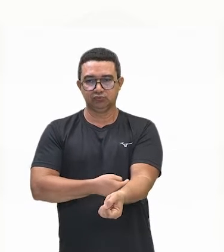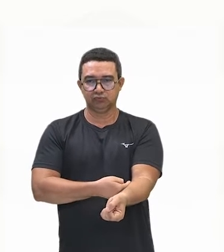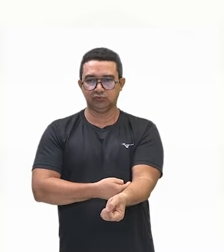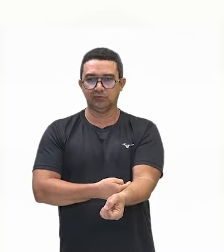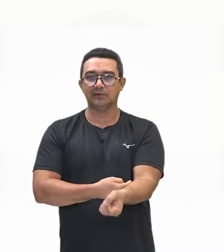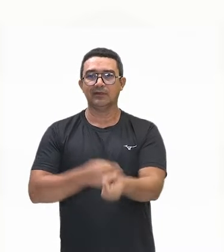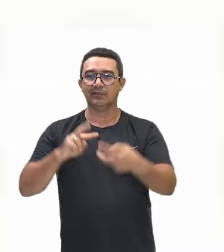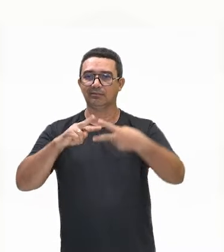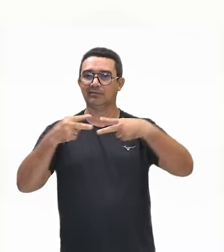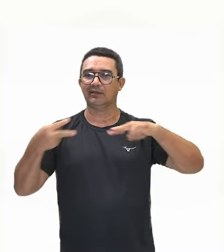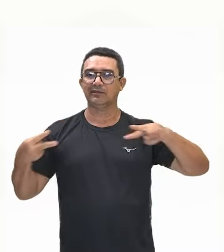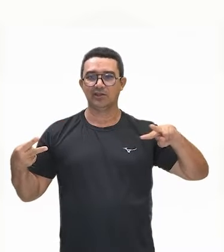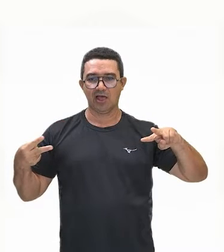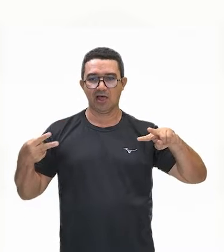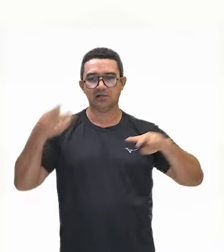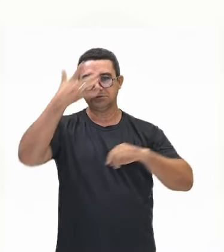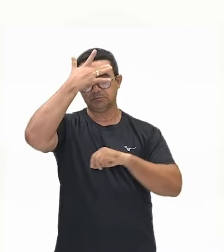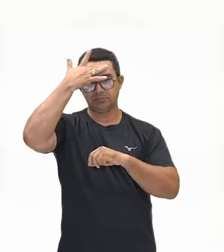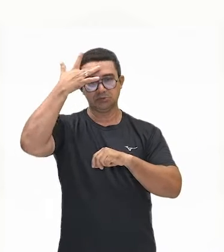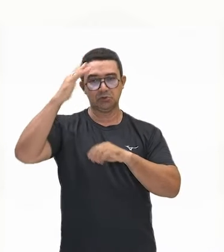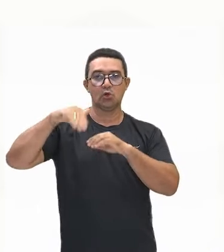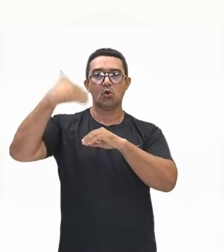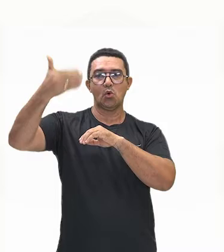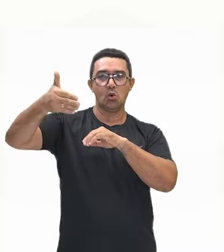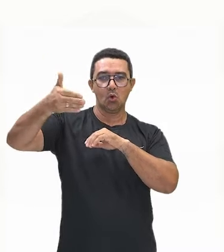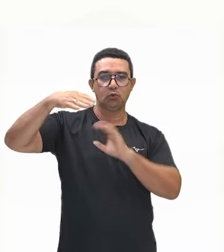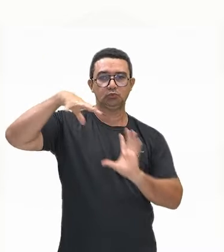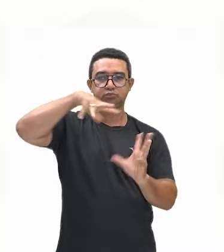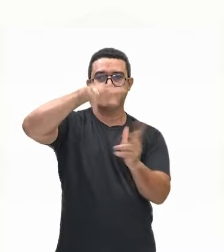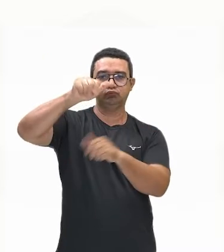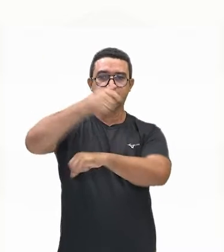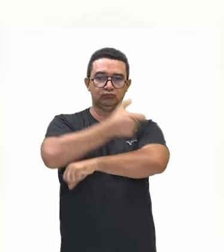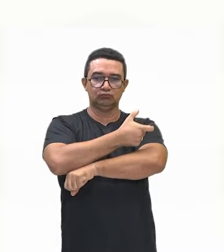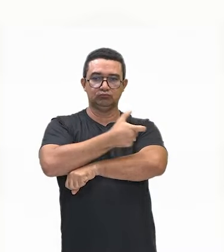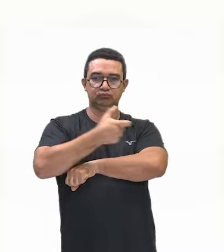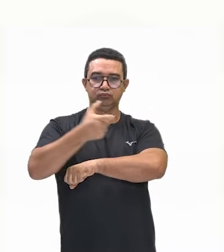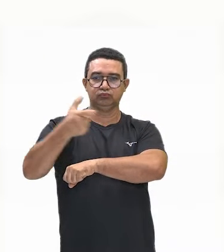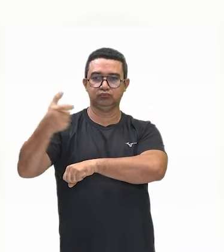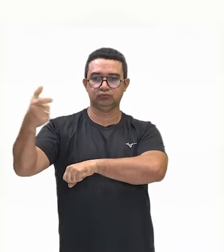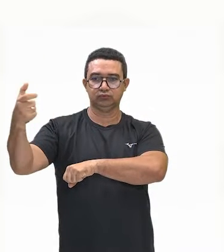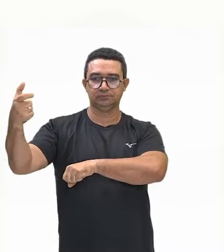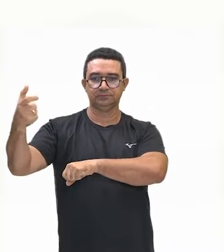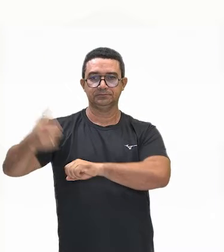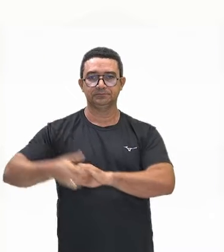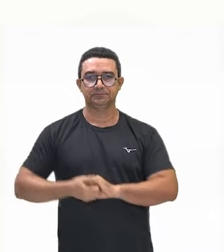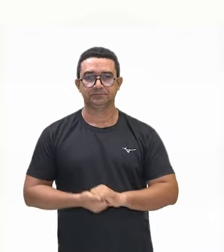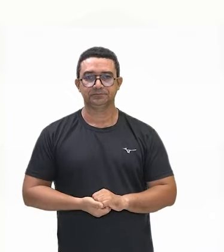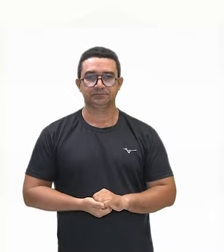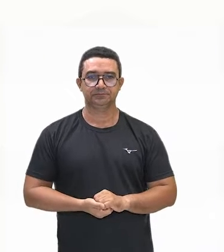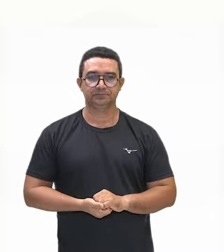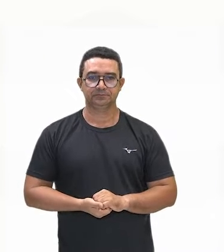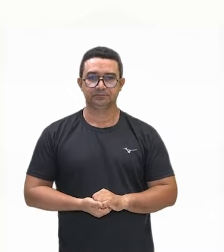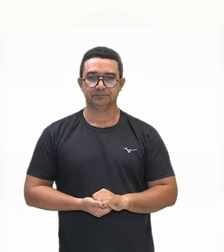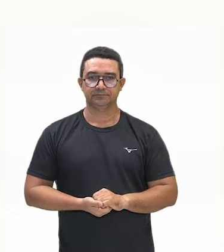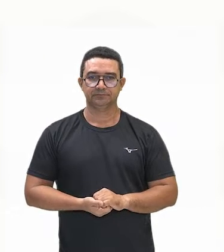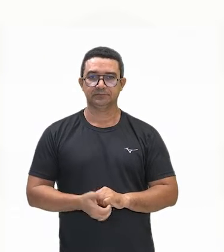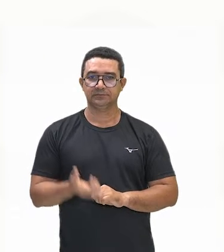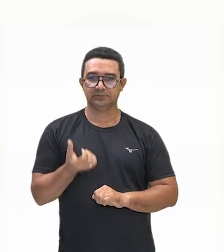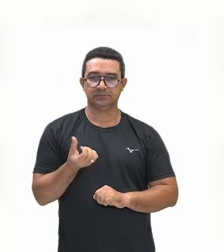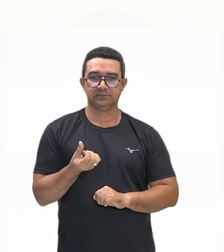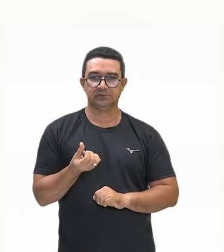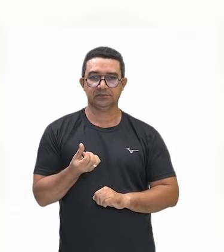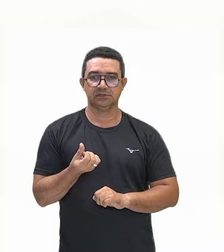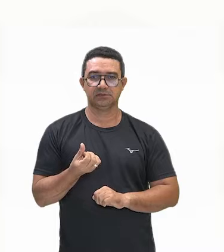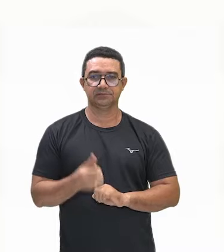por aí. Persons vaccinated with Pfizer do not become traceable. As pessoas vacinadas com a Pfizer,